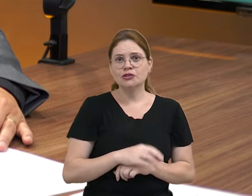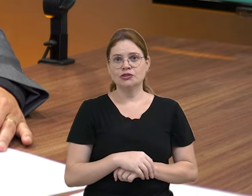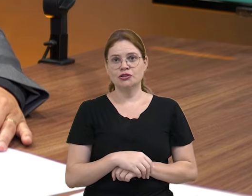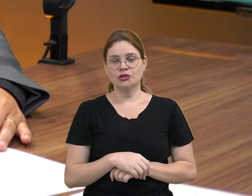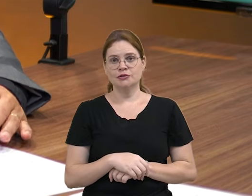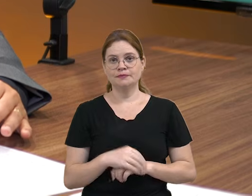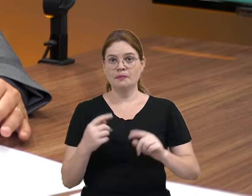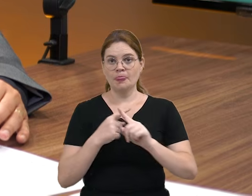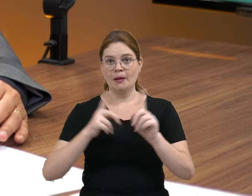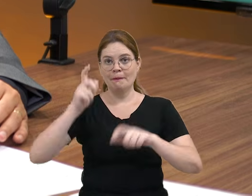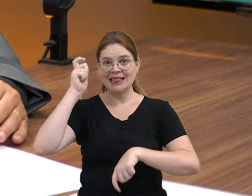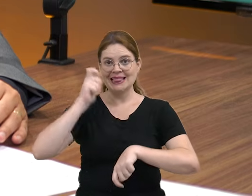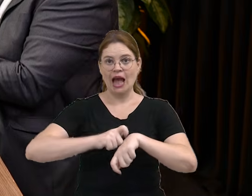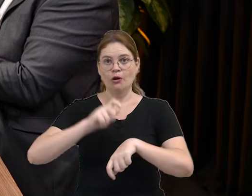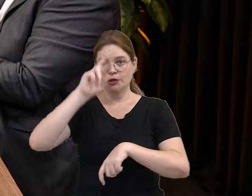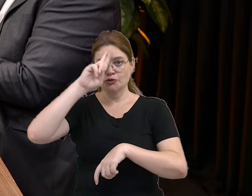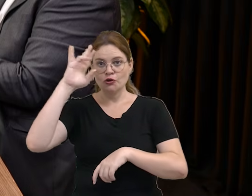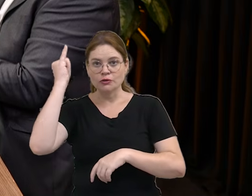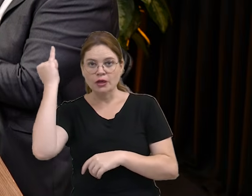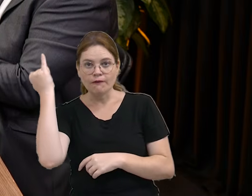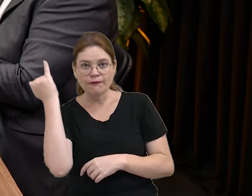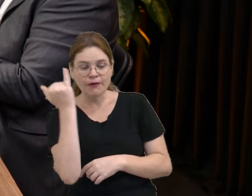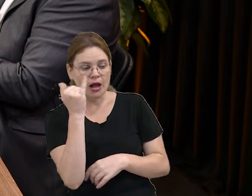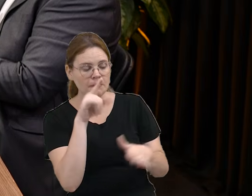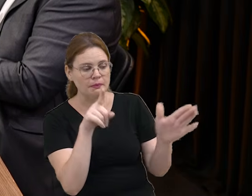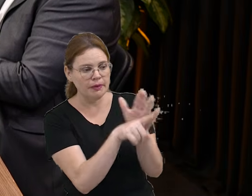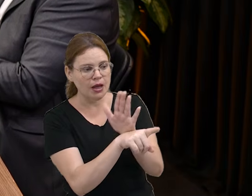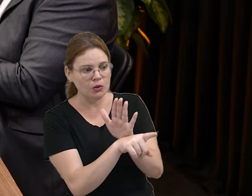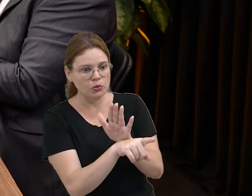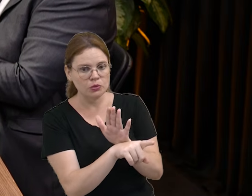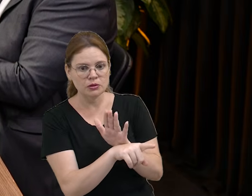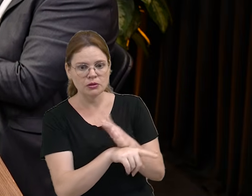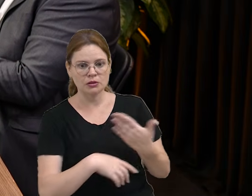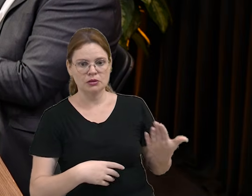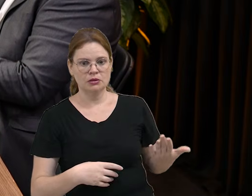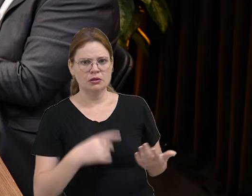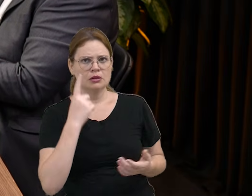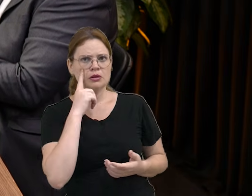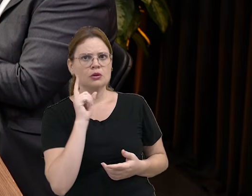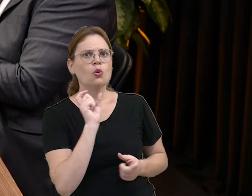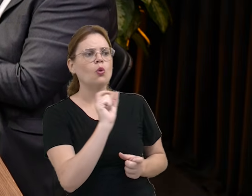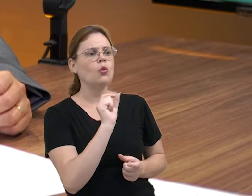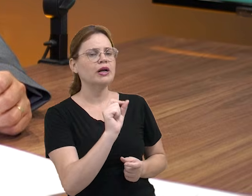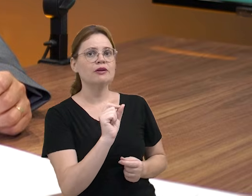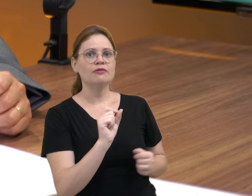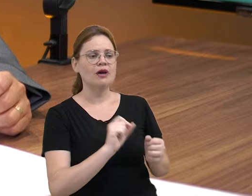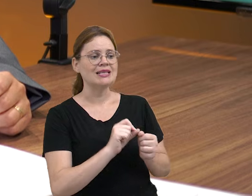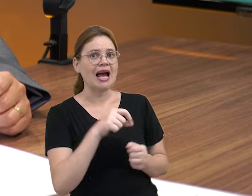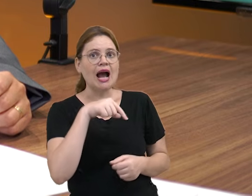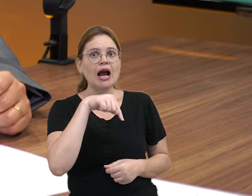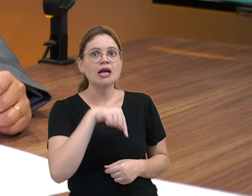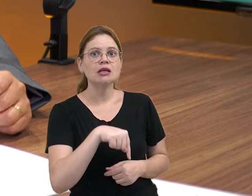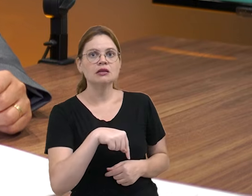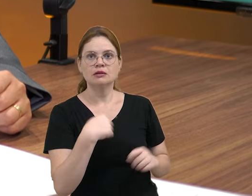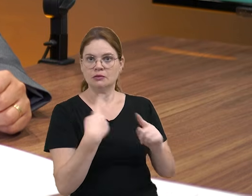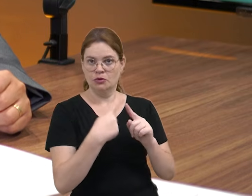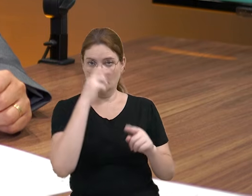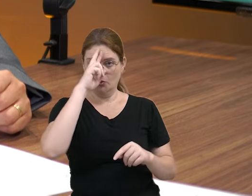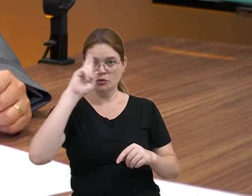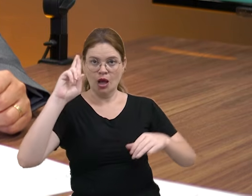caverna, mas quando o Senhor entra, porque a pergunta do Senhor para ele não é Elias, o que fazes aí?